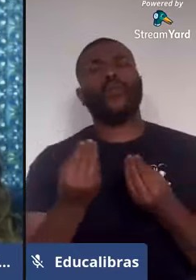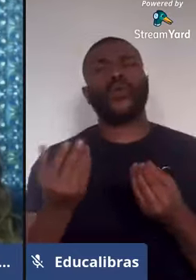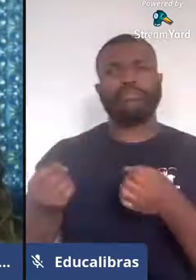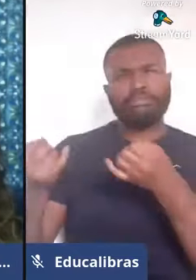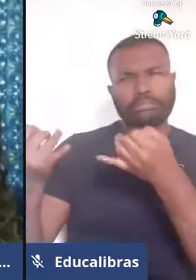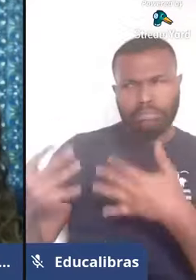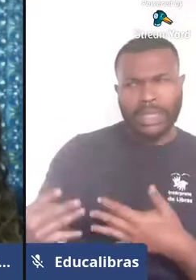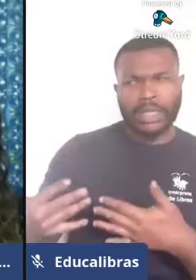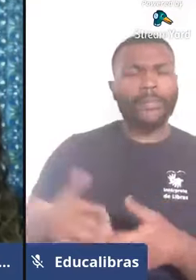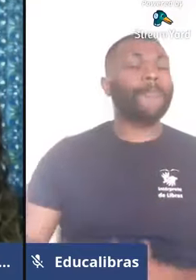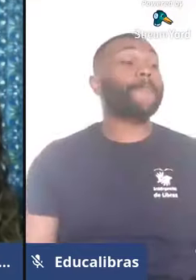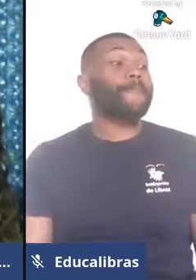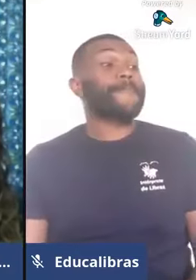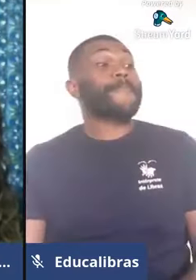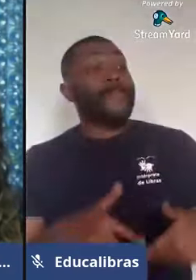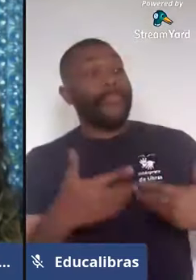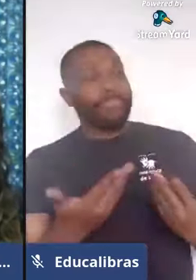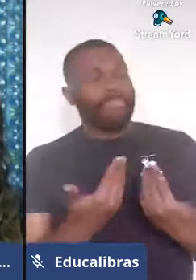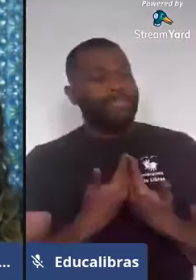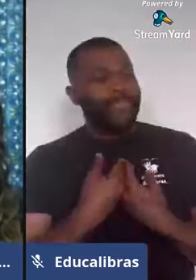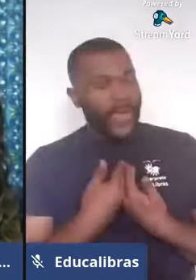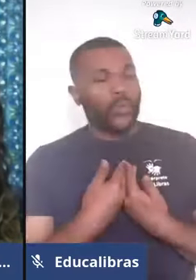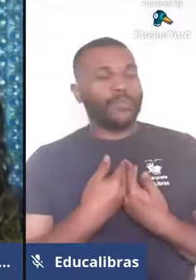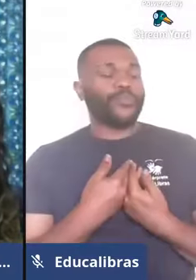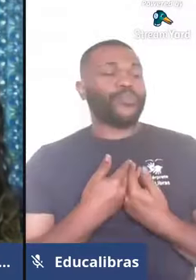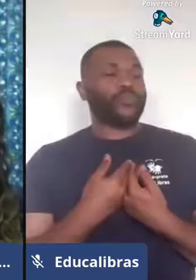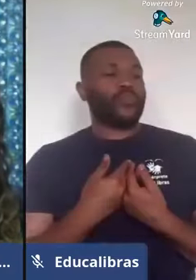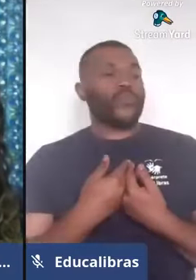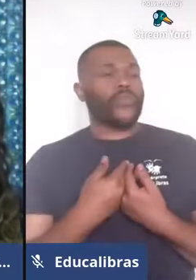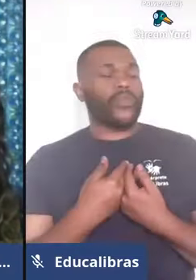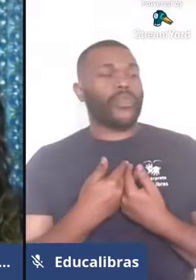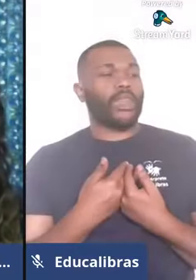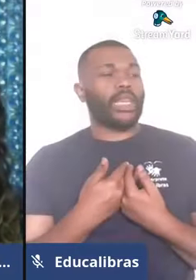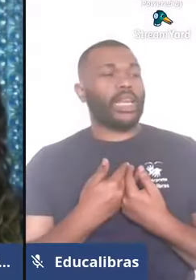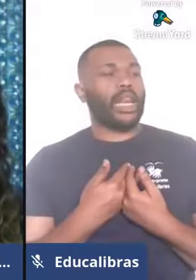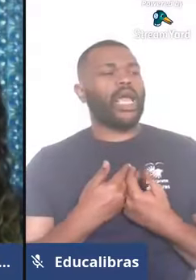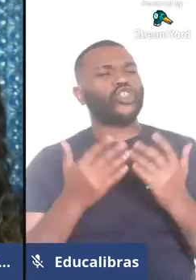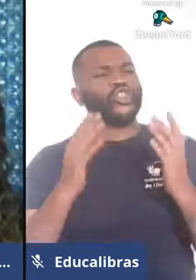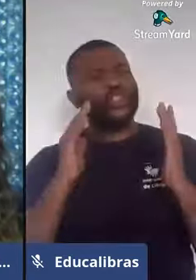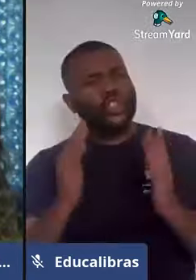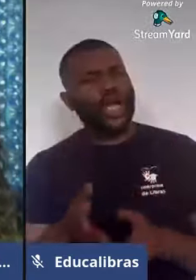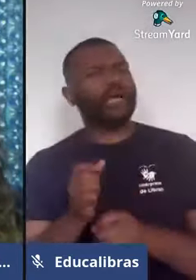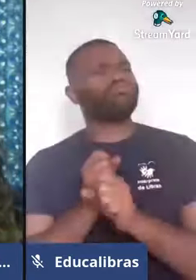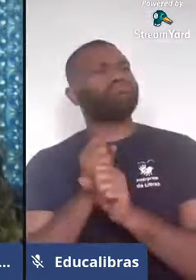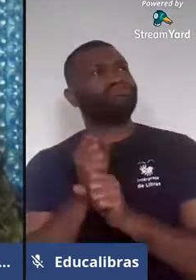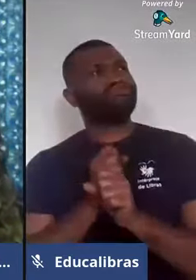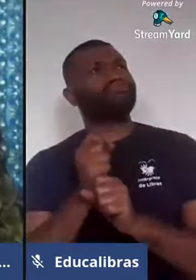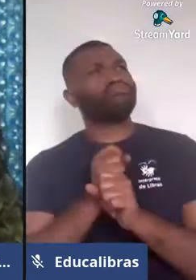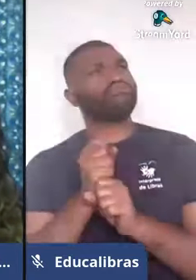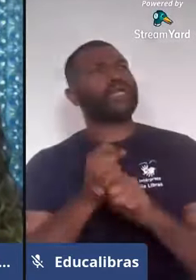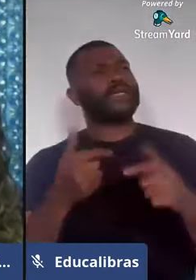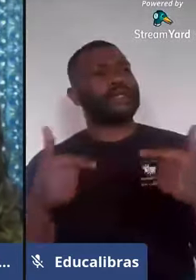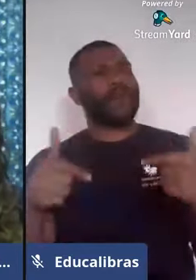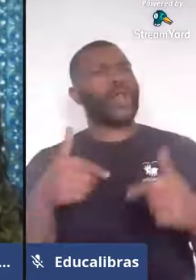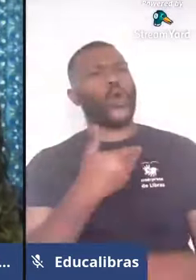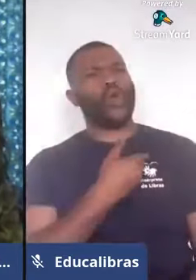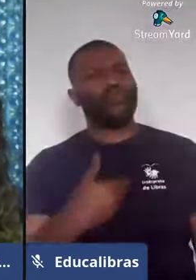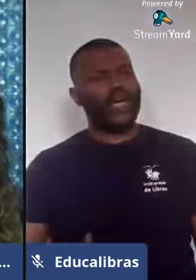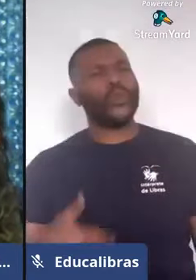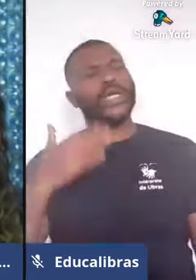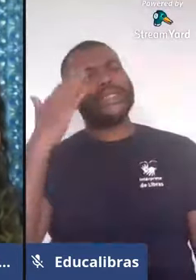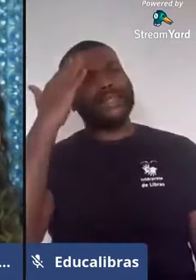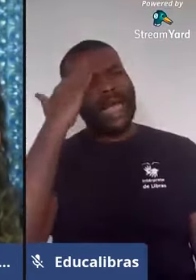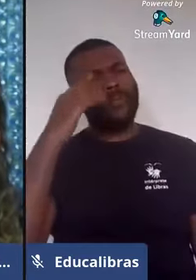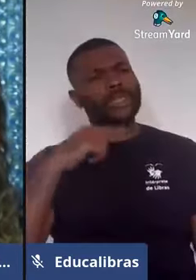Bom, a gente já estava há muito tempo no governo, né? Você sabe que o governo ele tem uma estrutura